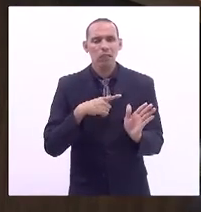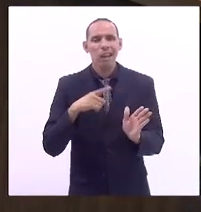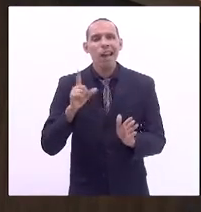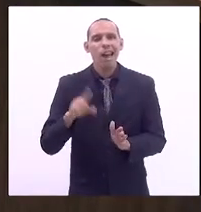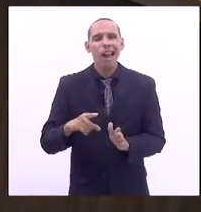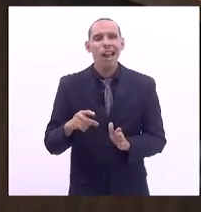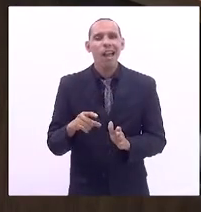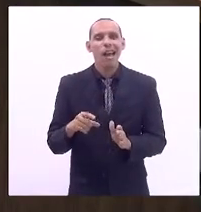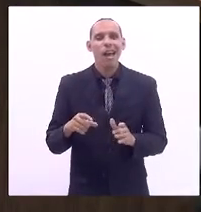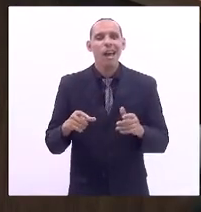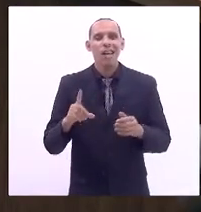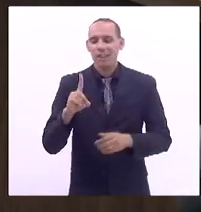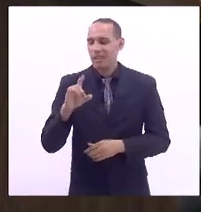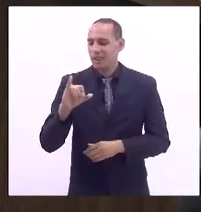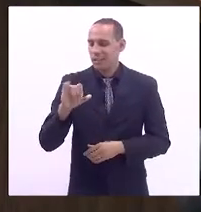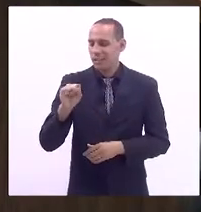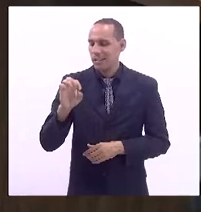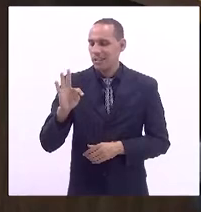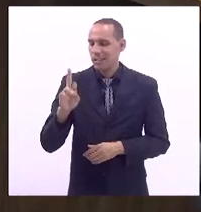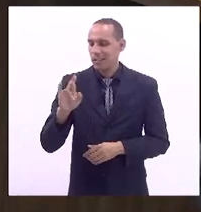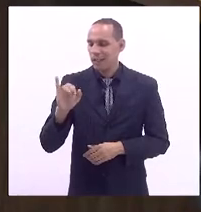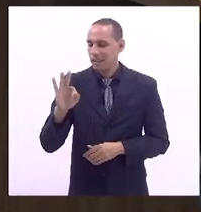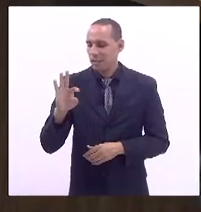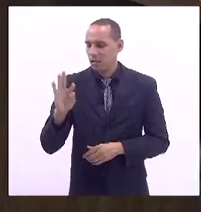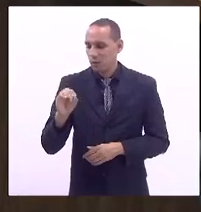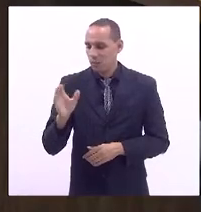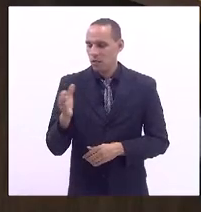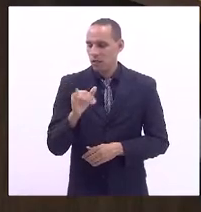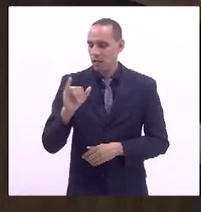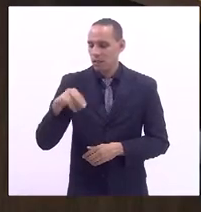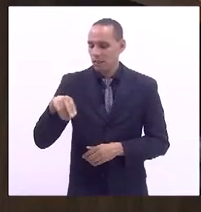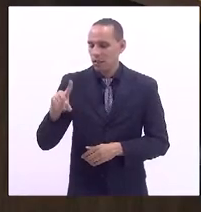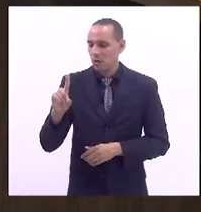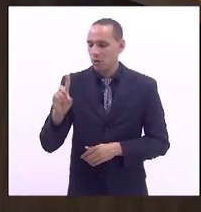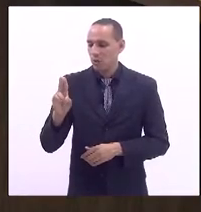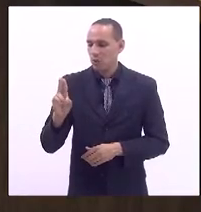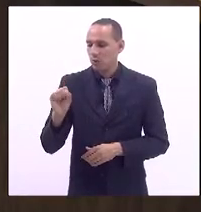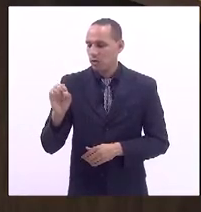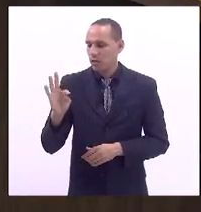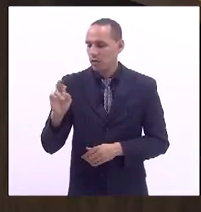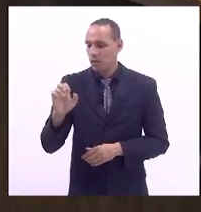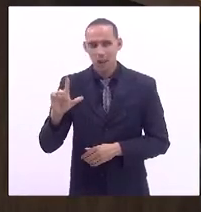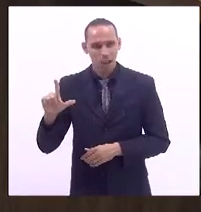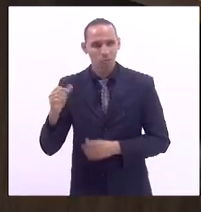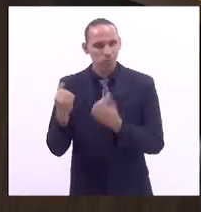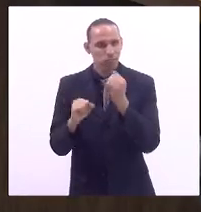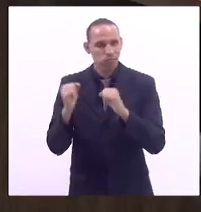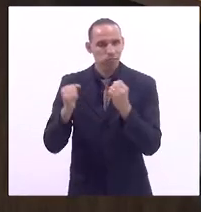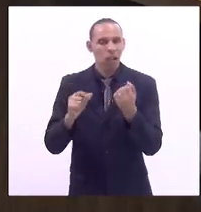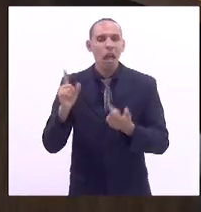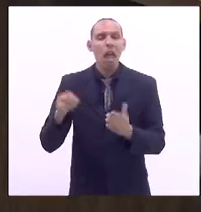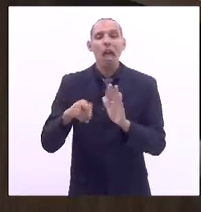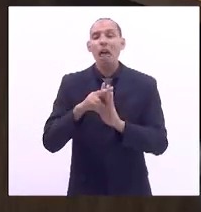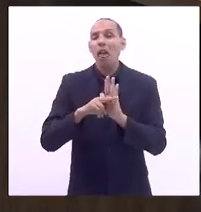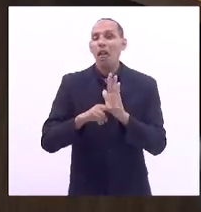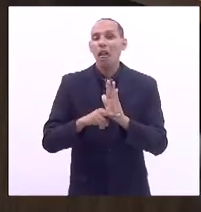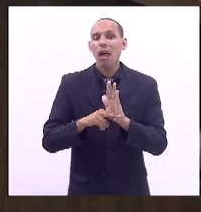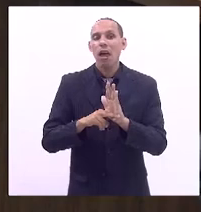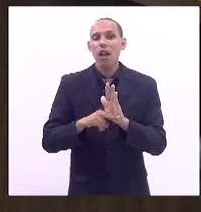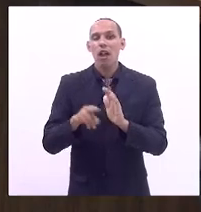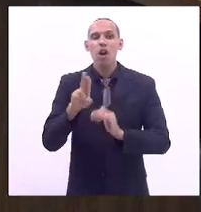Distrito Industrial mas o Distrito Industrial tava na regra de uso do solo Municipal